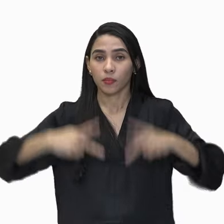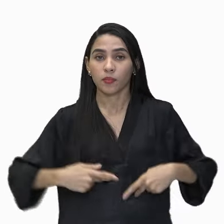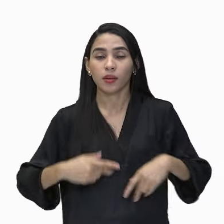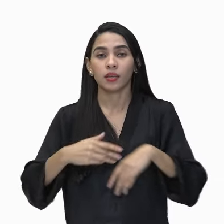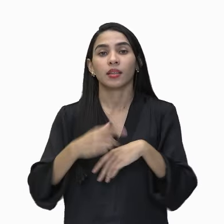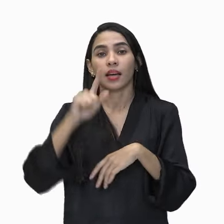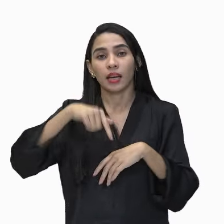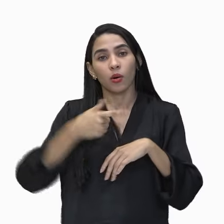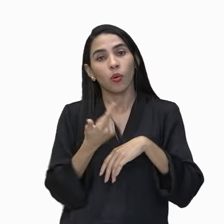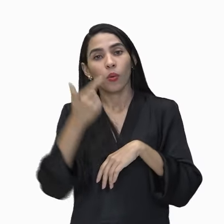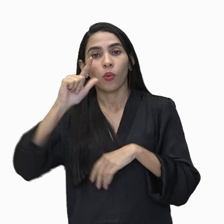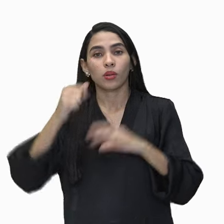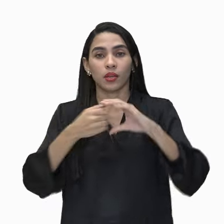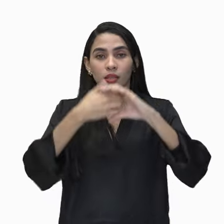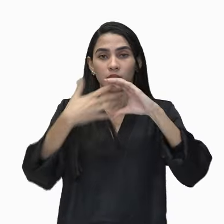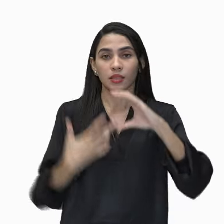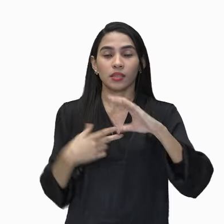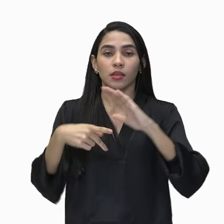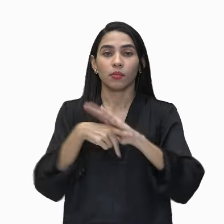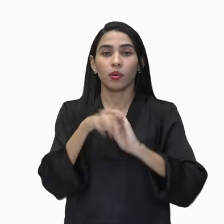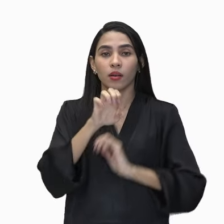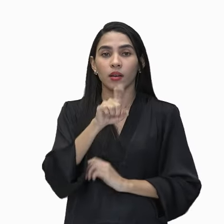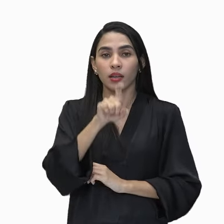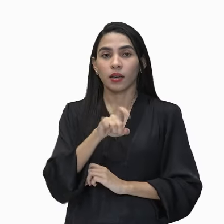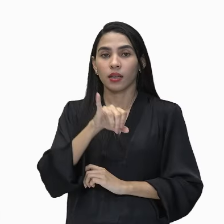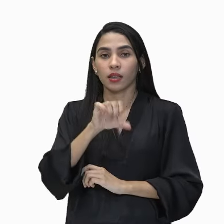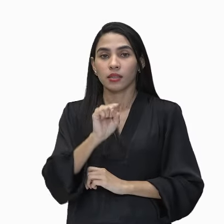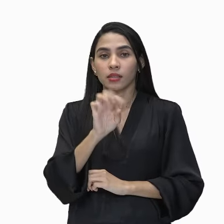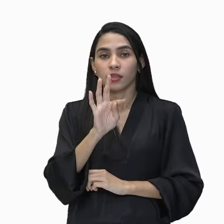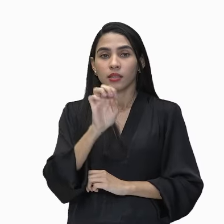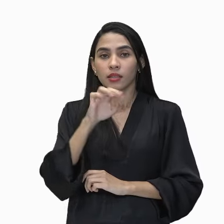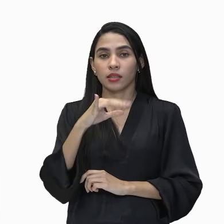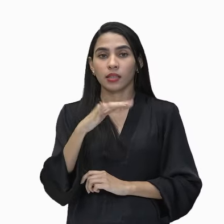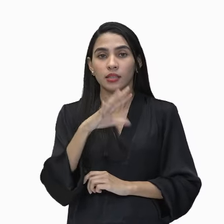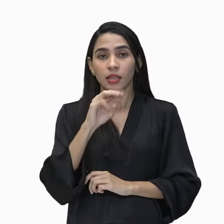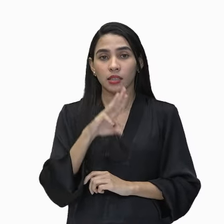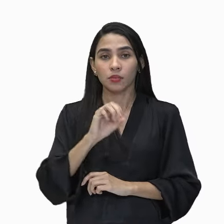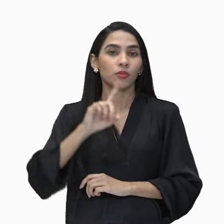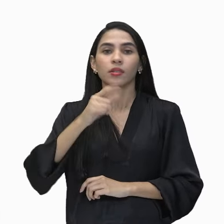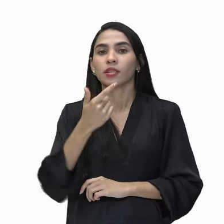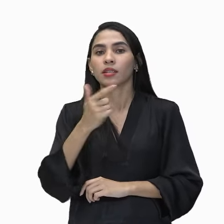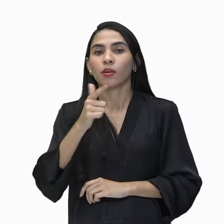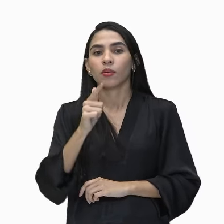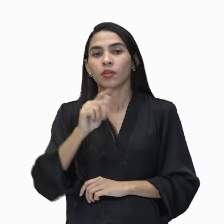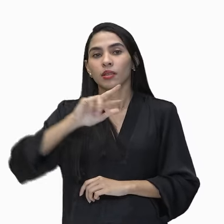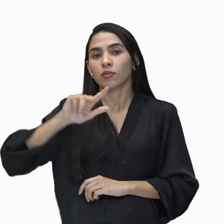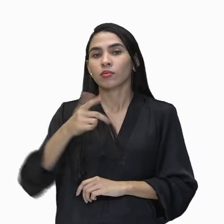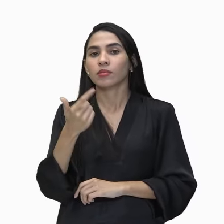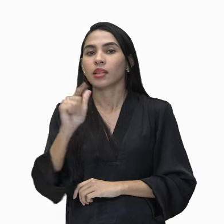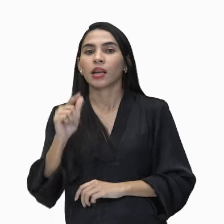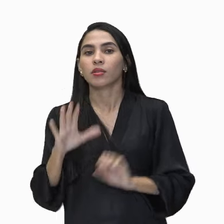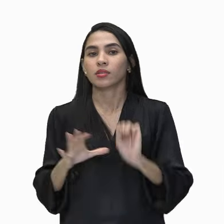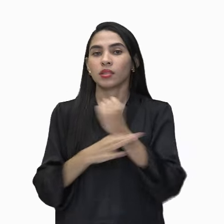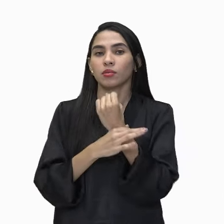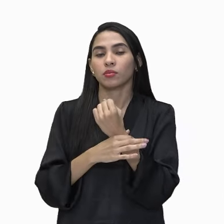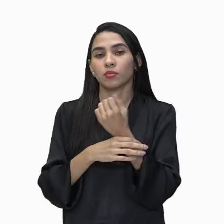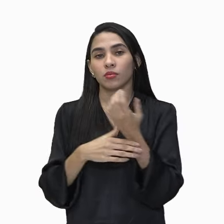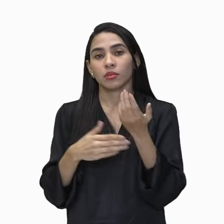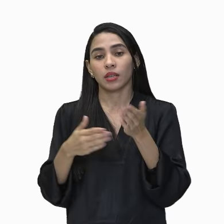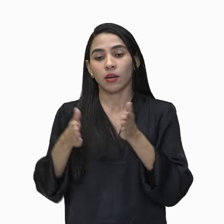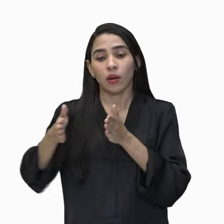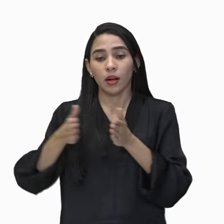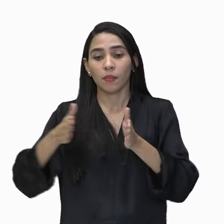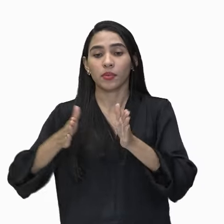uma característica desse existencialismo, ela não é um caminho seguro em direção a quê? Ao progresso,